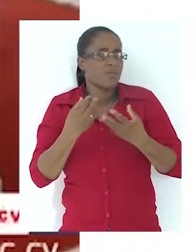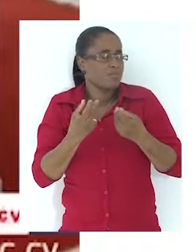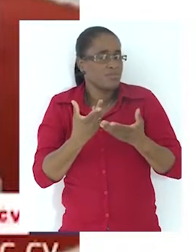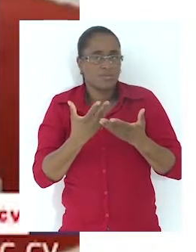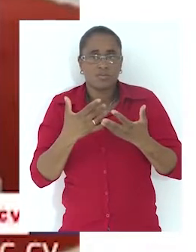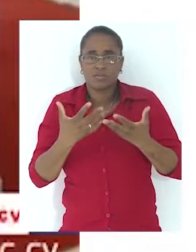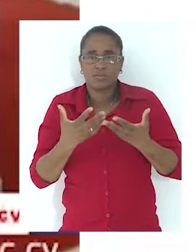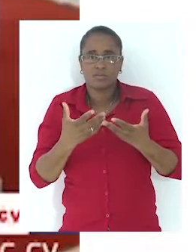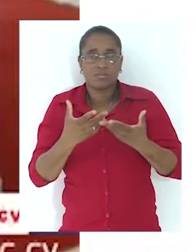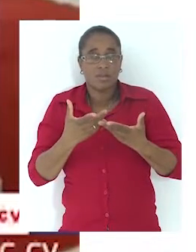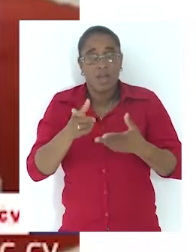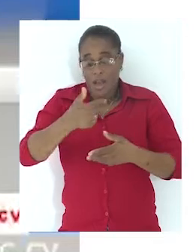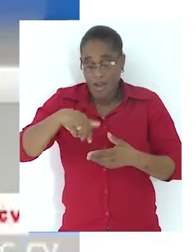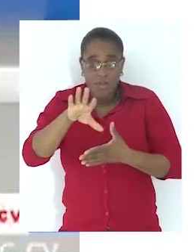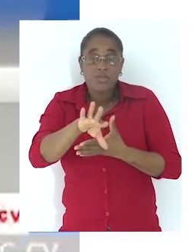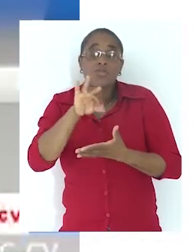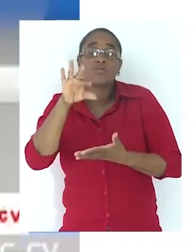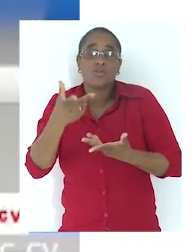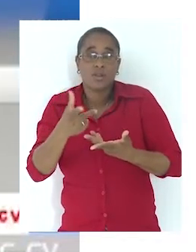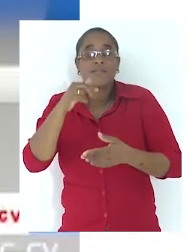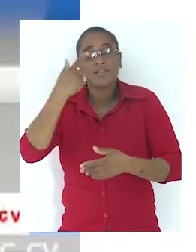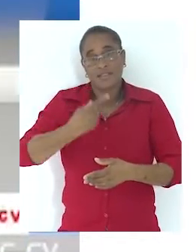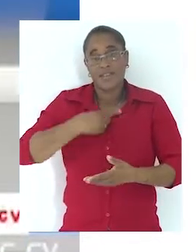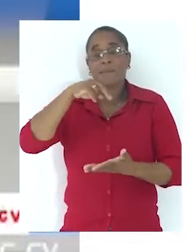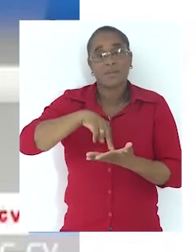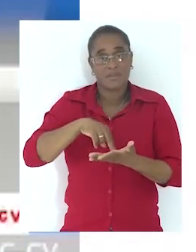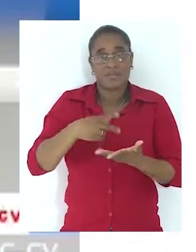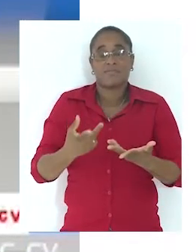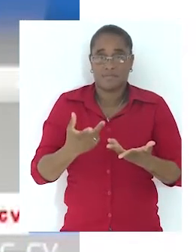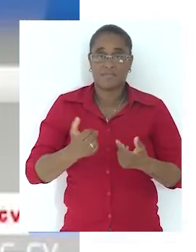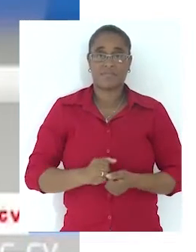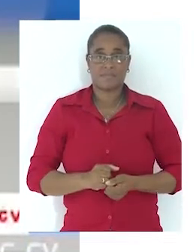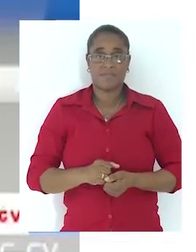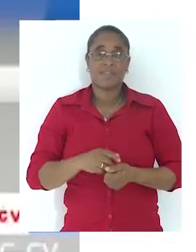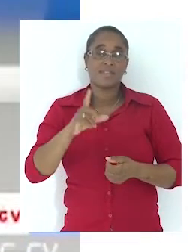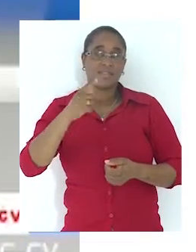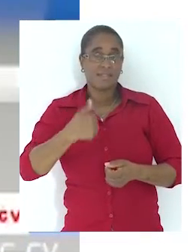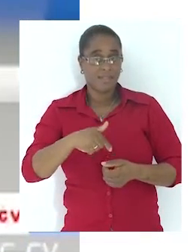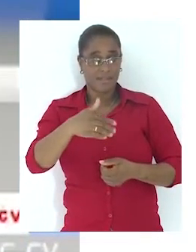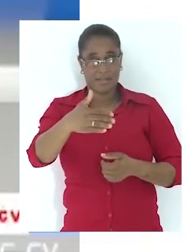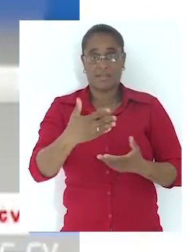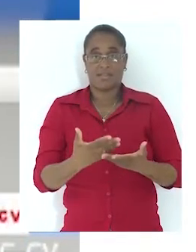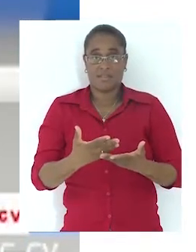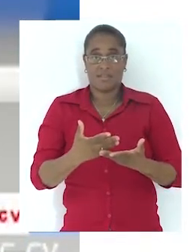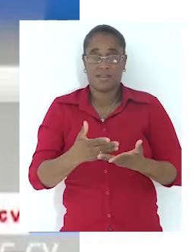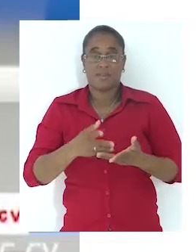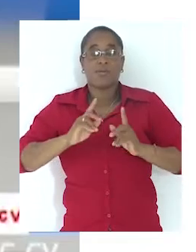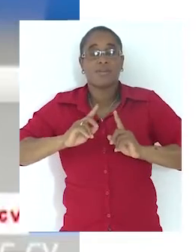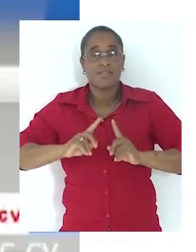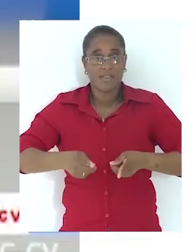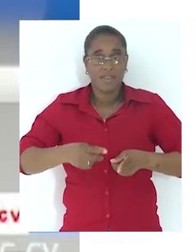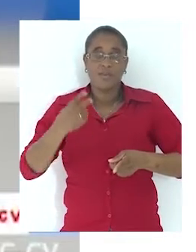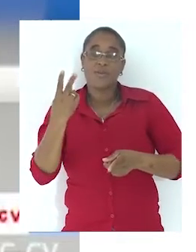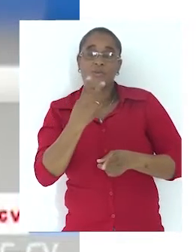fluido. E claro que a nossa opção, como disse, é presencial, sempre esta opção presencial e seria,